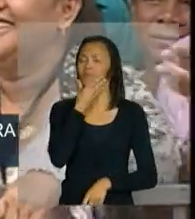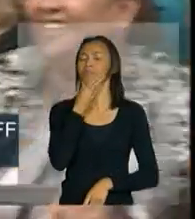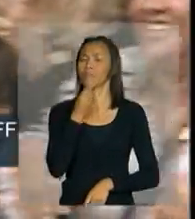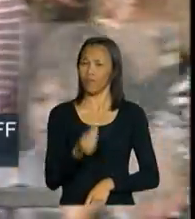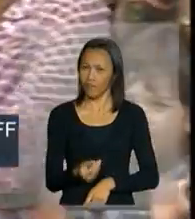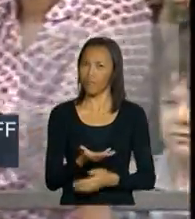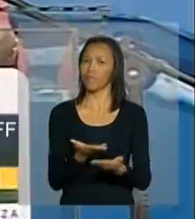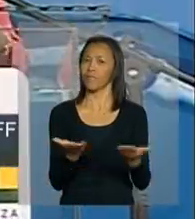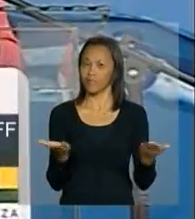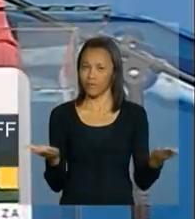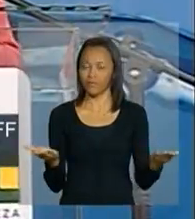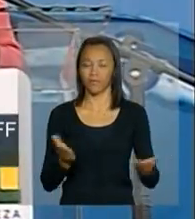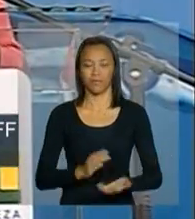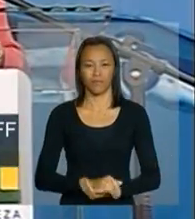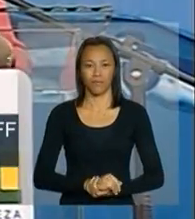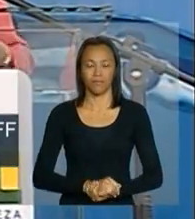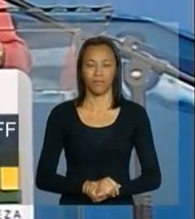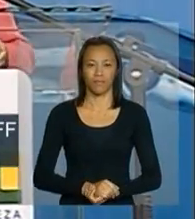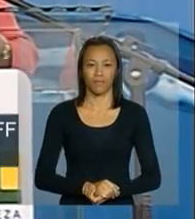homens.